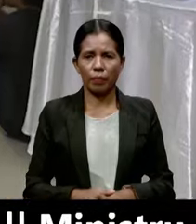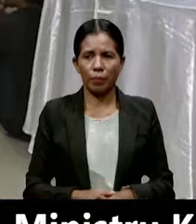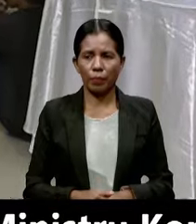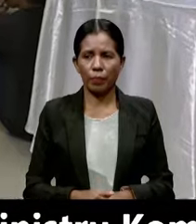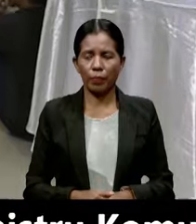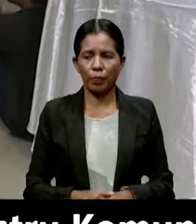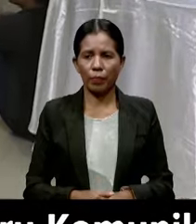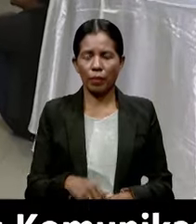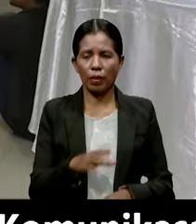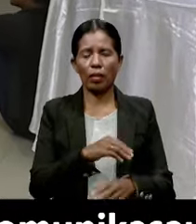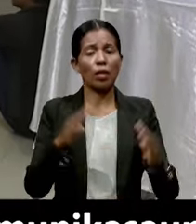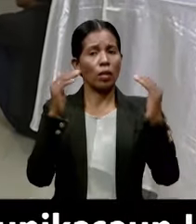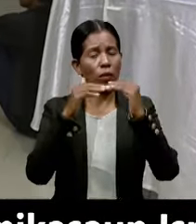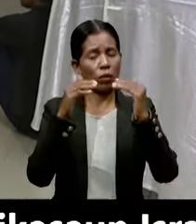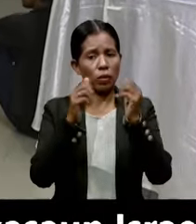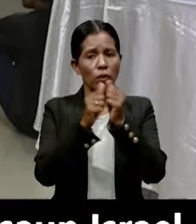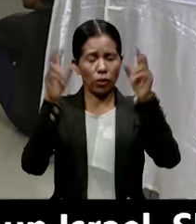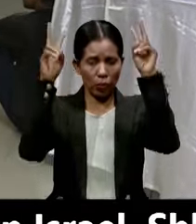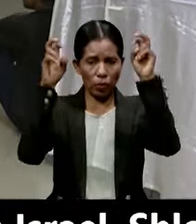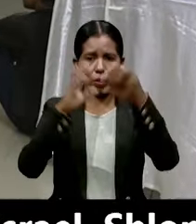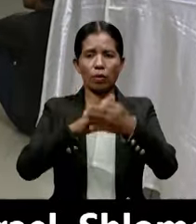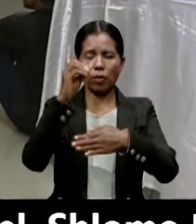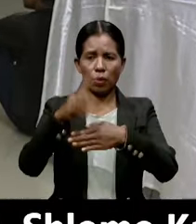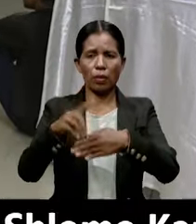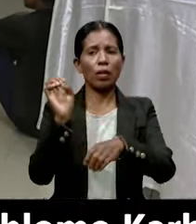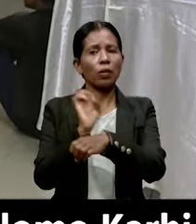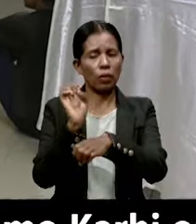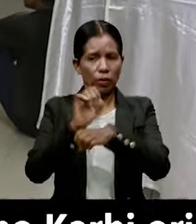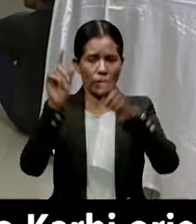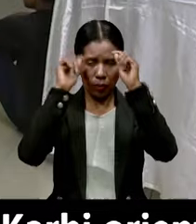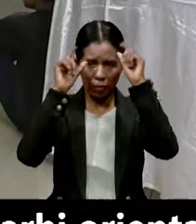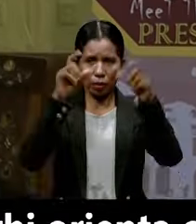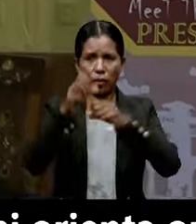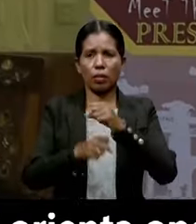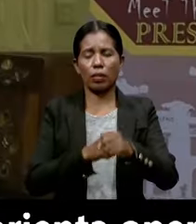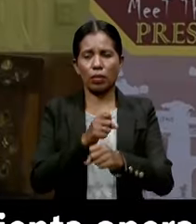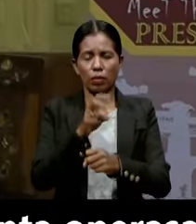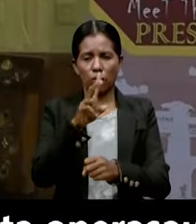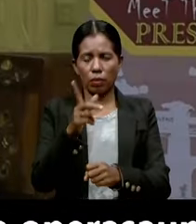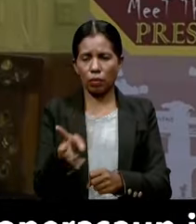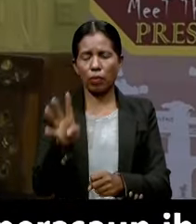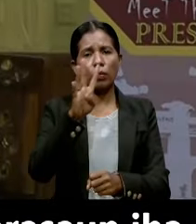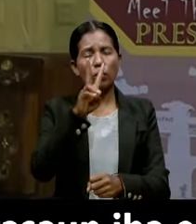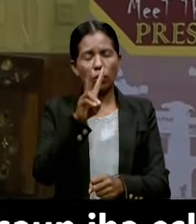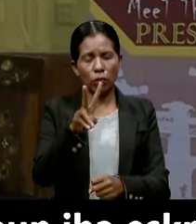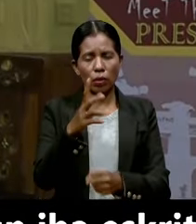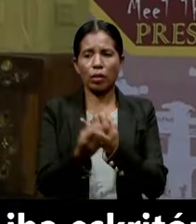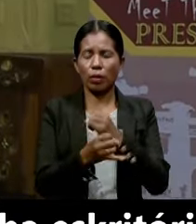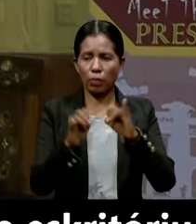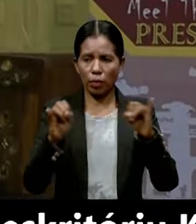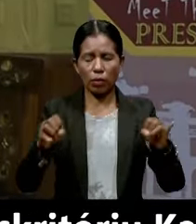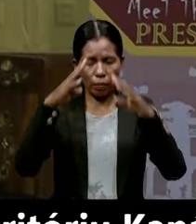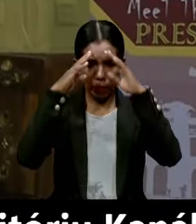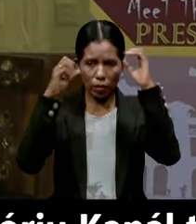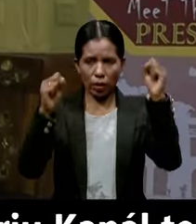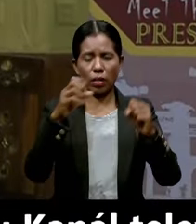E a meeting de press nebe o tópico desenvolvimento economia Timor-Leste tinha Ronulo Recin Rua Independência, presidente da Câmara